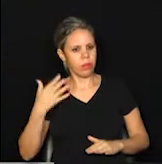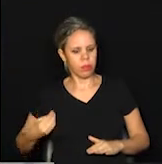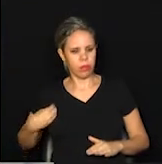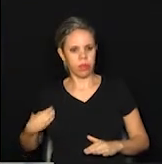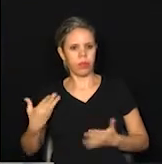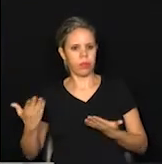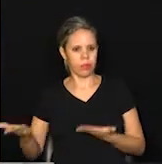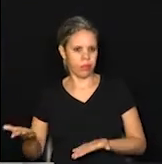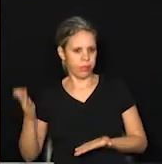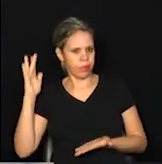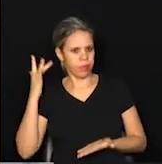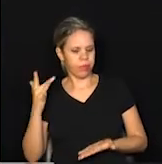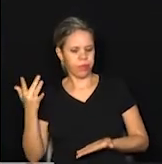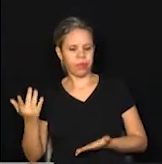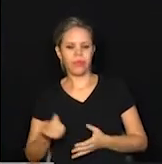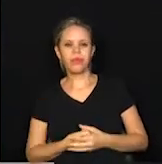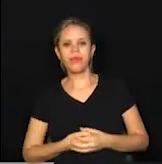Caristo,